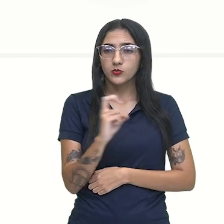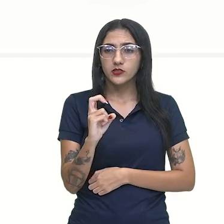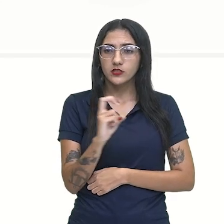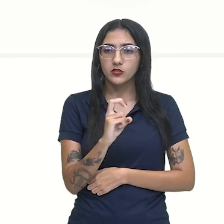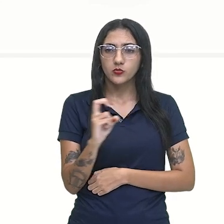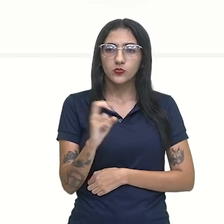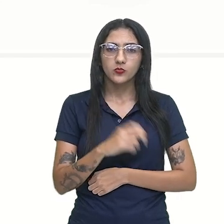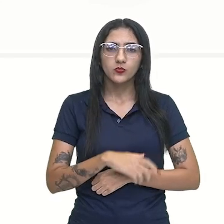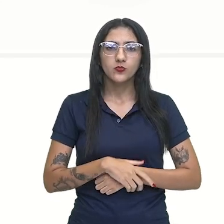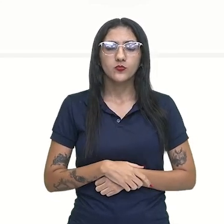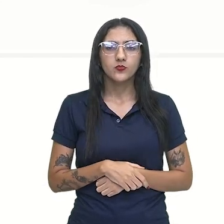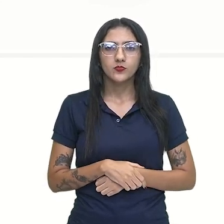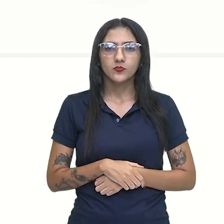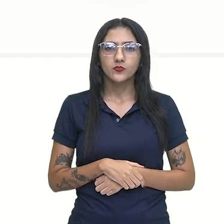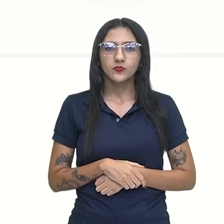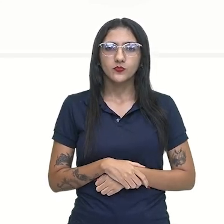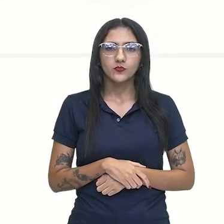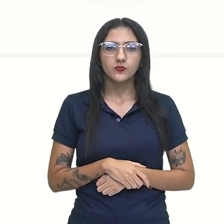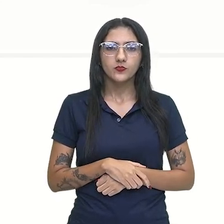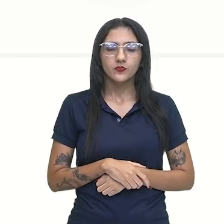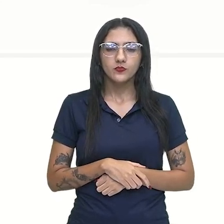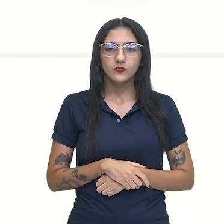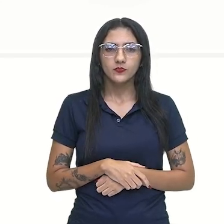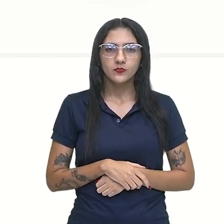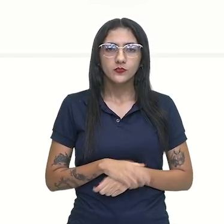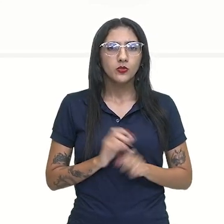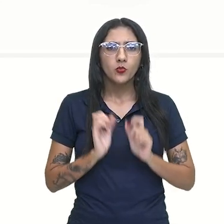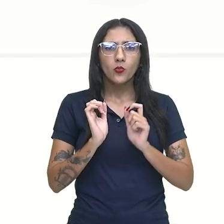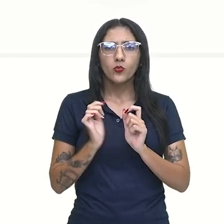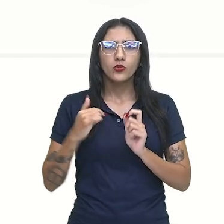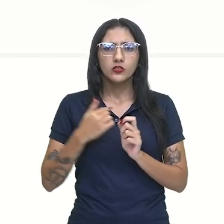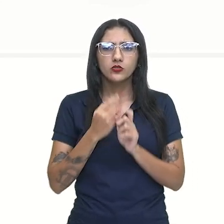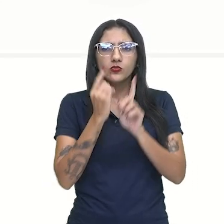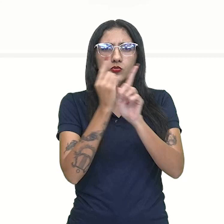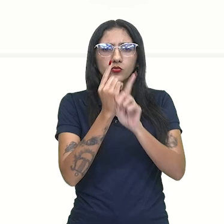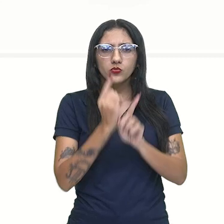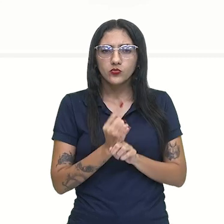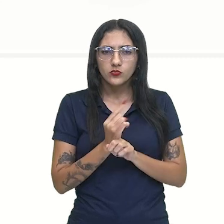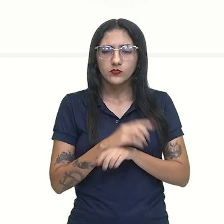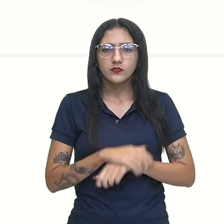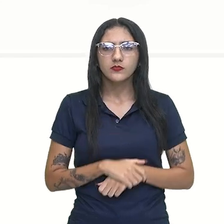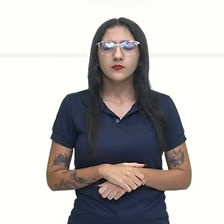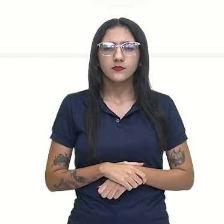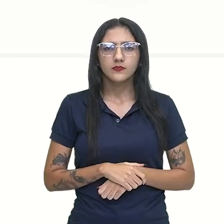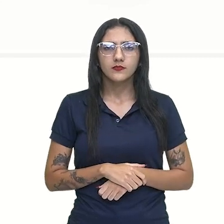55, tá? Então, o que a gente está respondendo aqui?